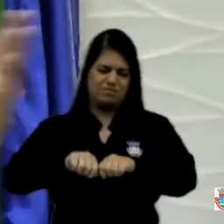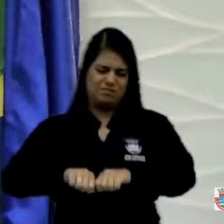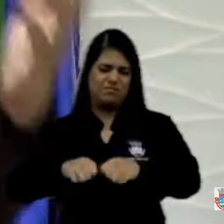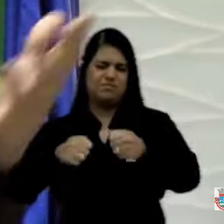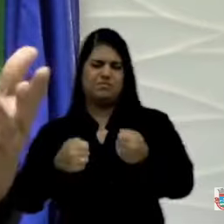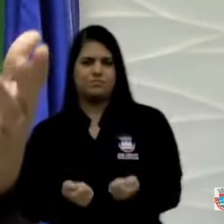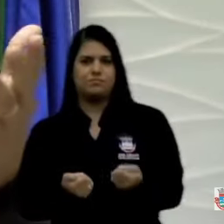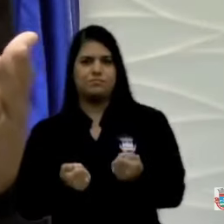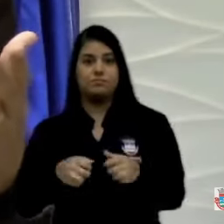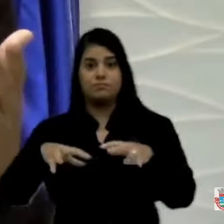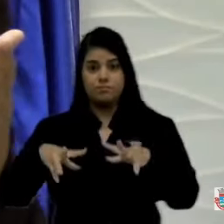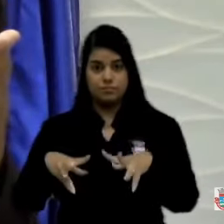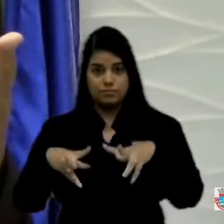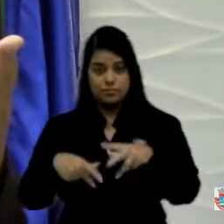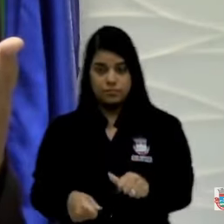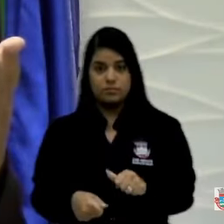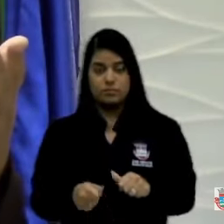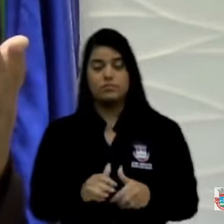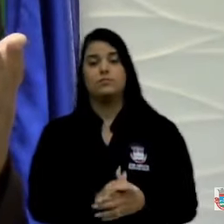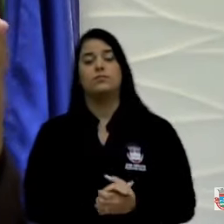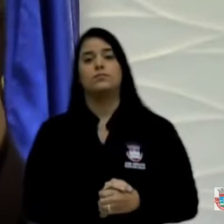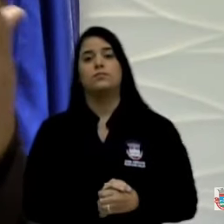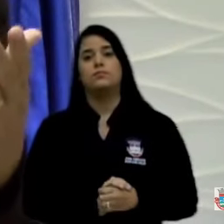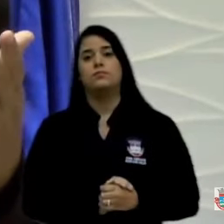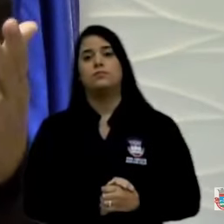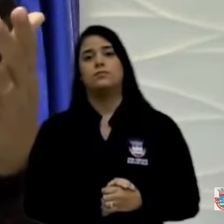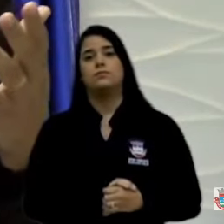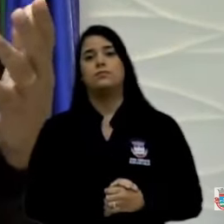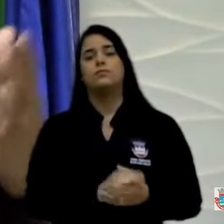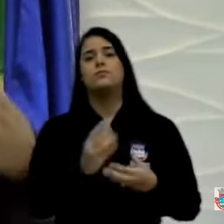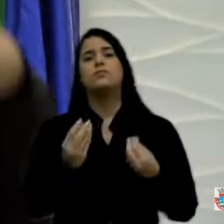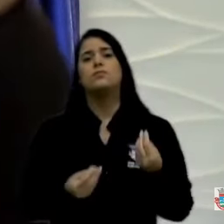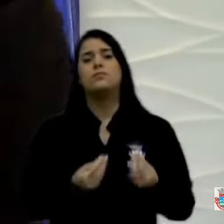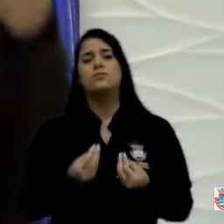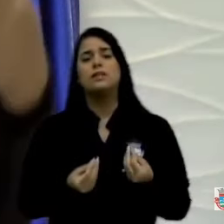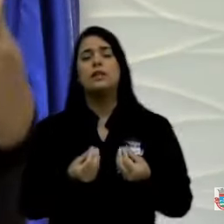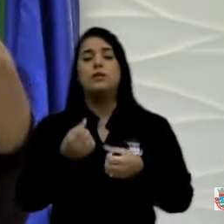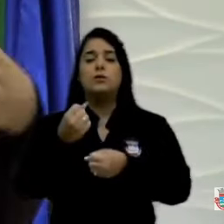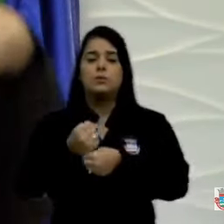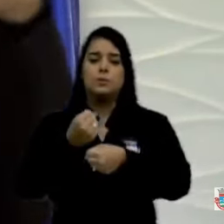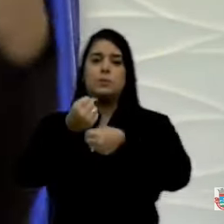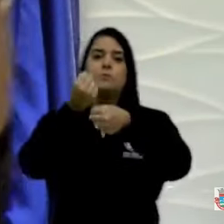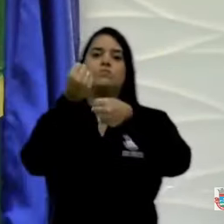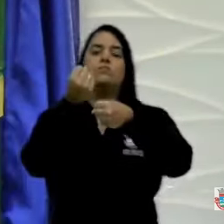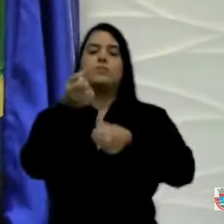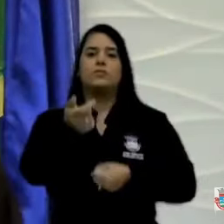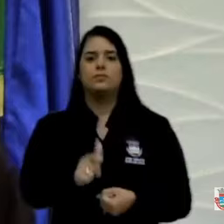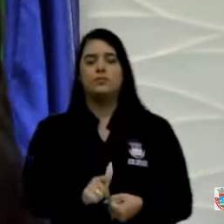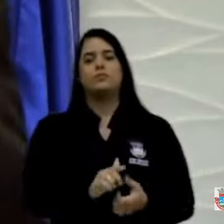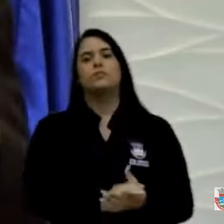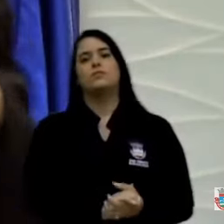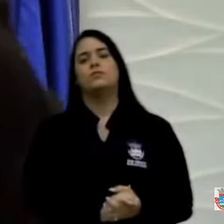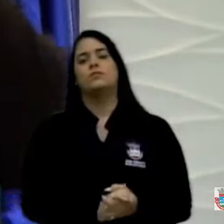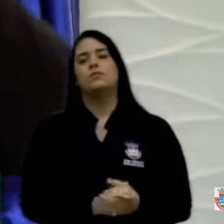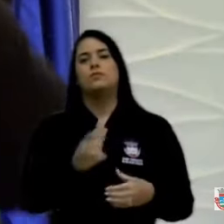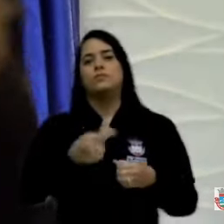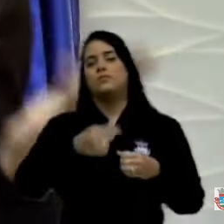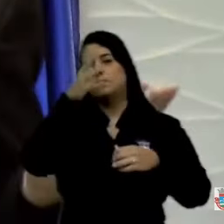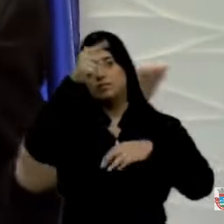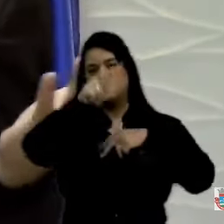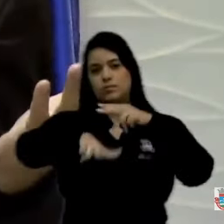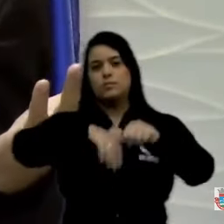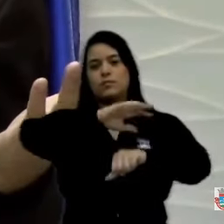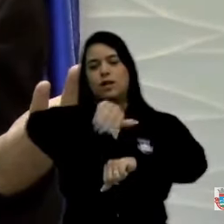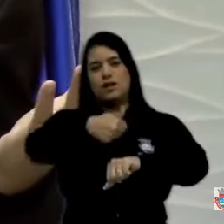Então, tudo isso tem sido recuperado, refeito. São Bento, as